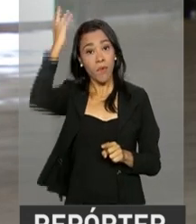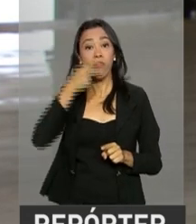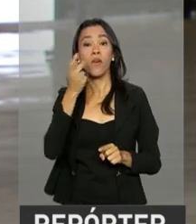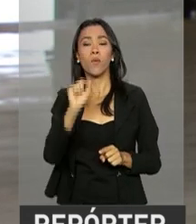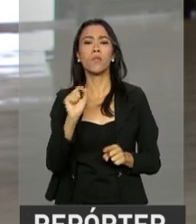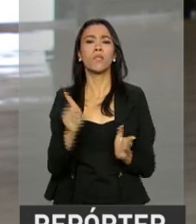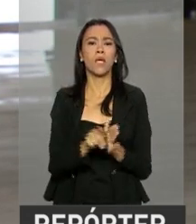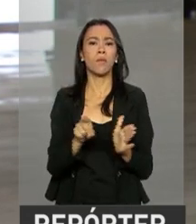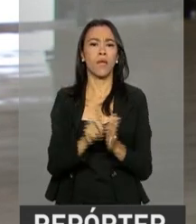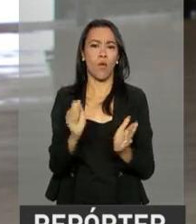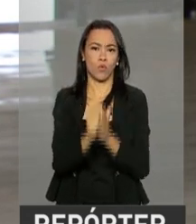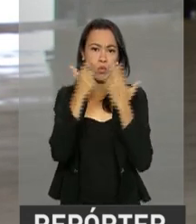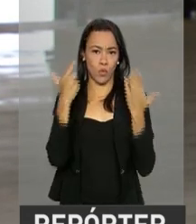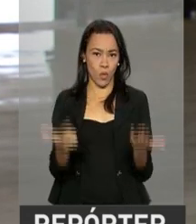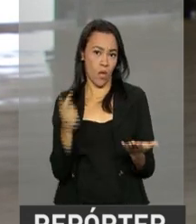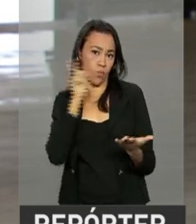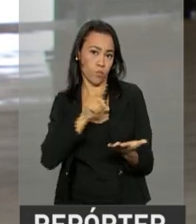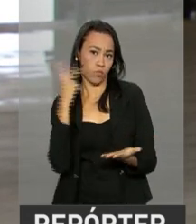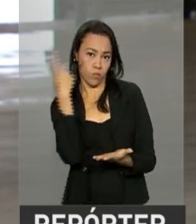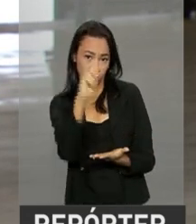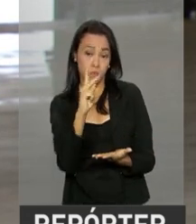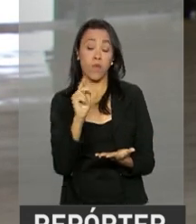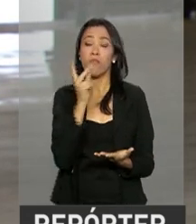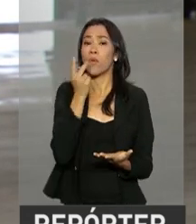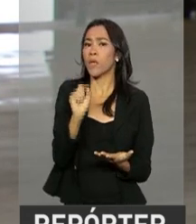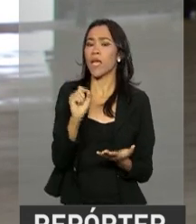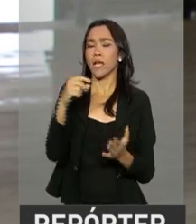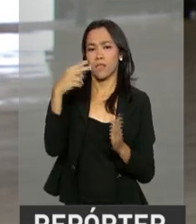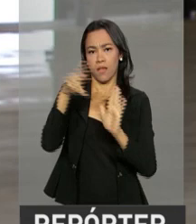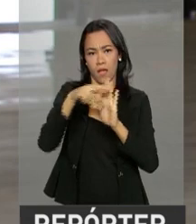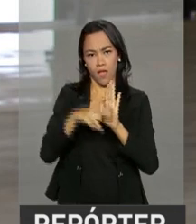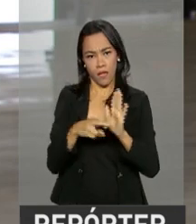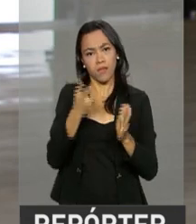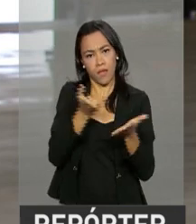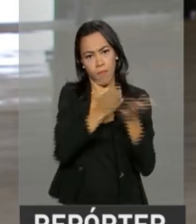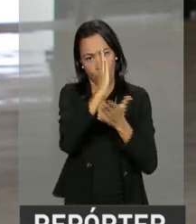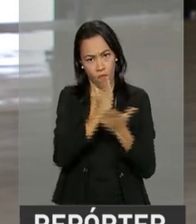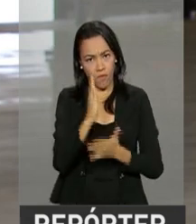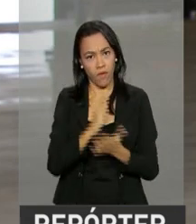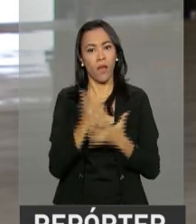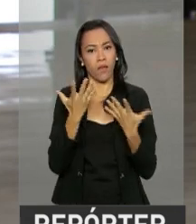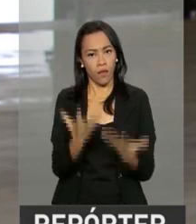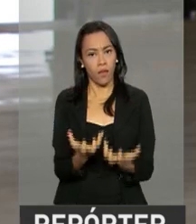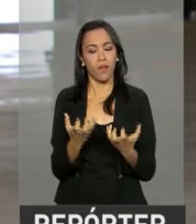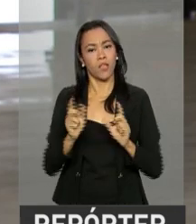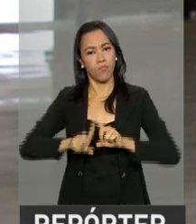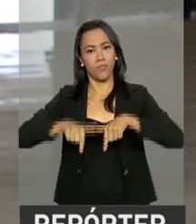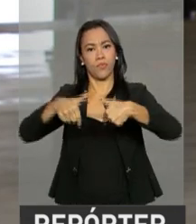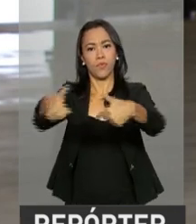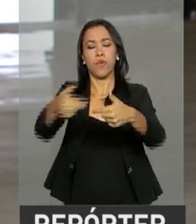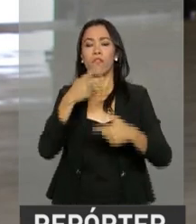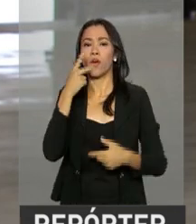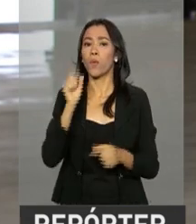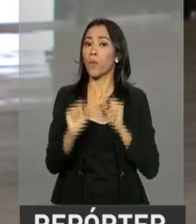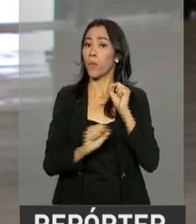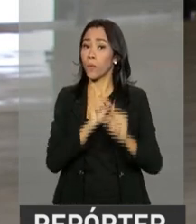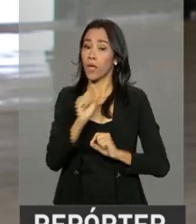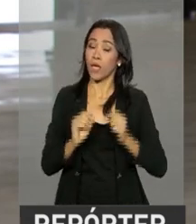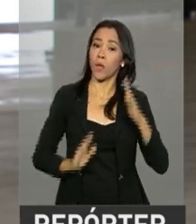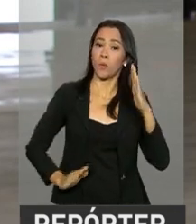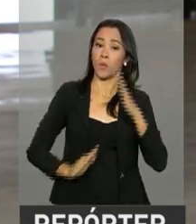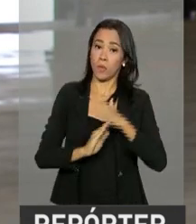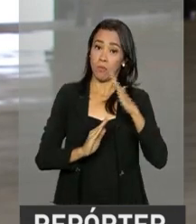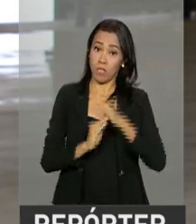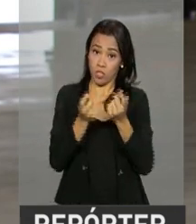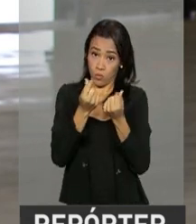prioridades para a economia e as medidas que quer aprovar e colocar em prática ele citou o teto para o crescimento dos